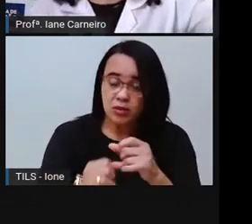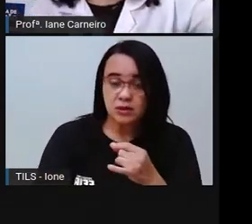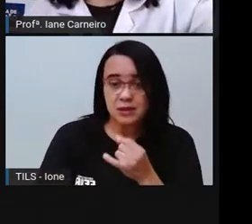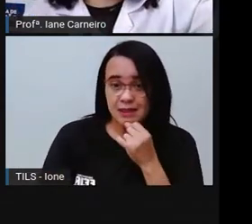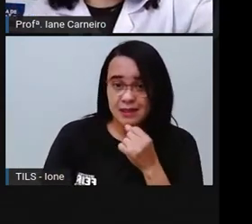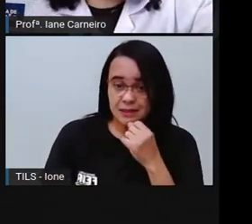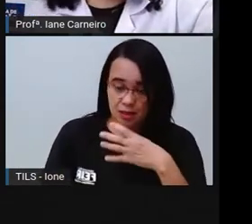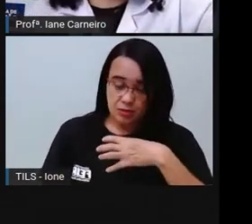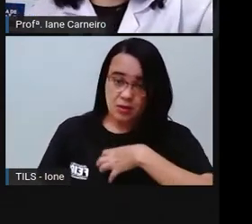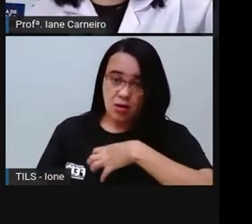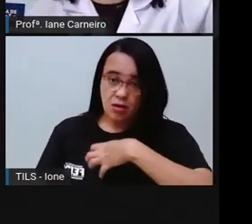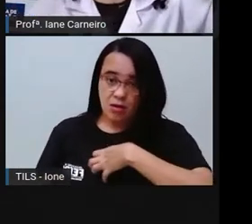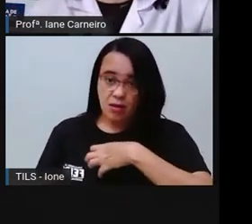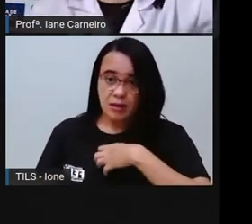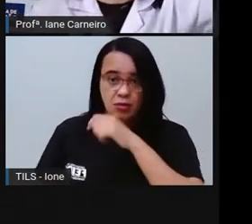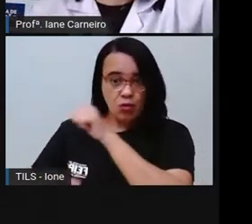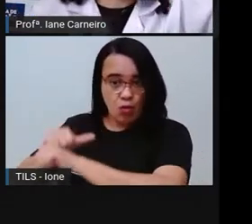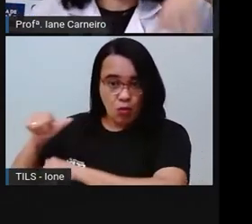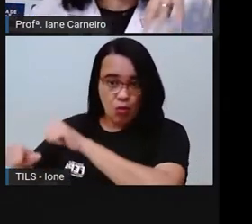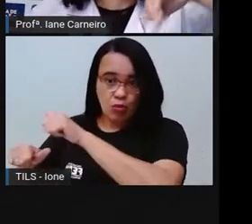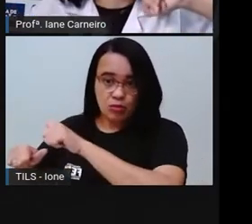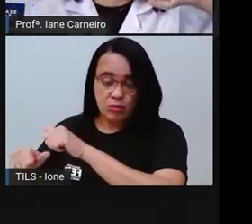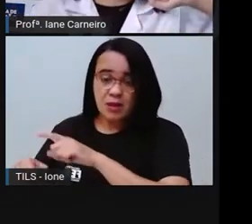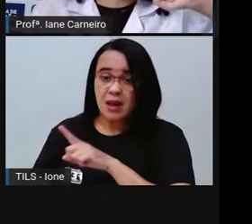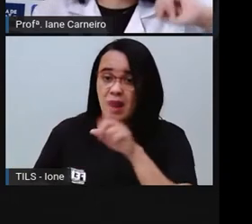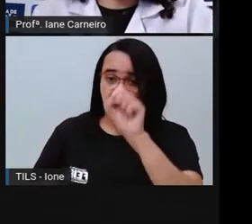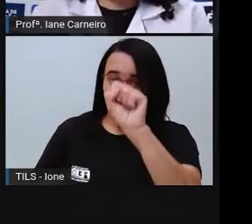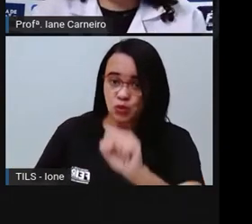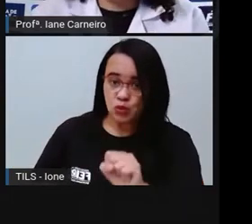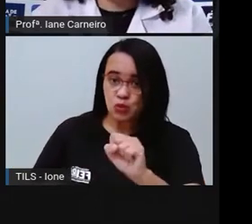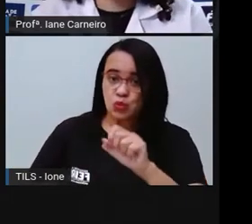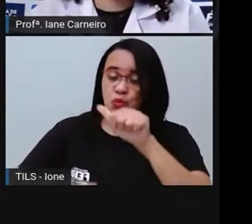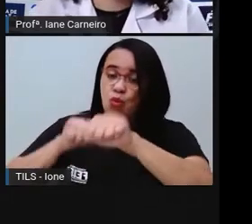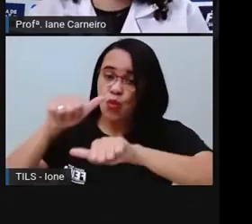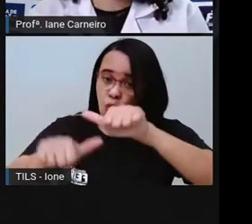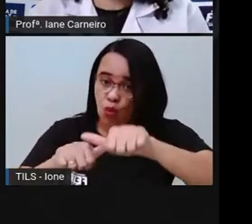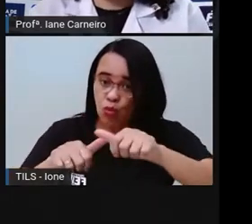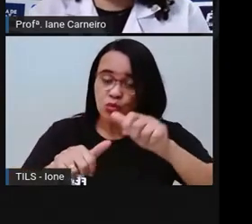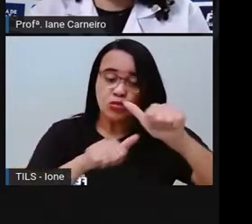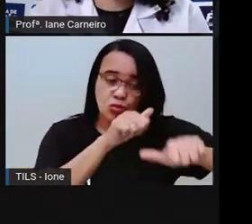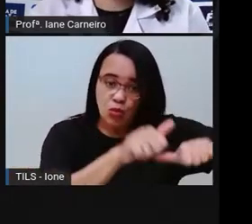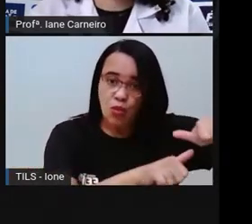lá no sul do país pode ser de outro certo